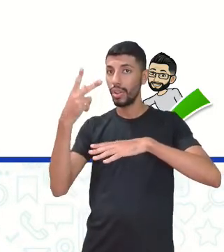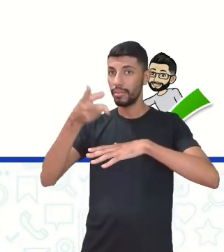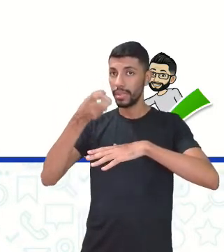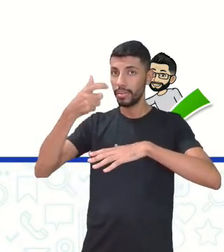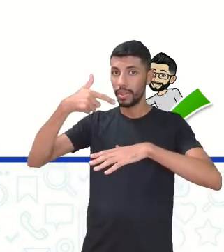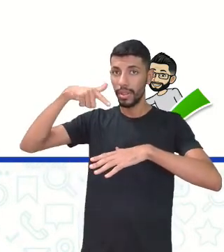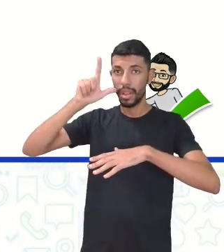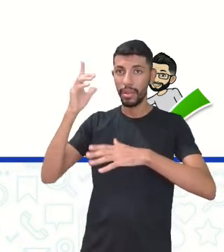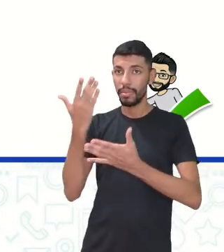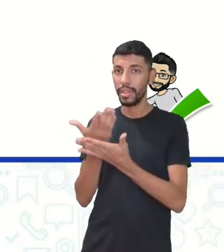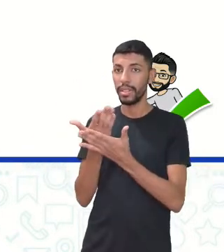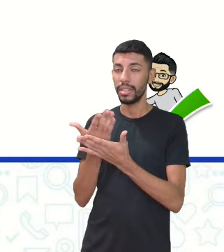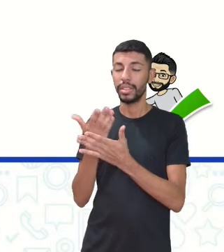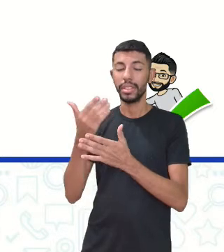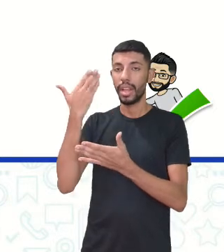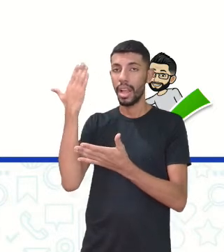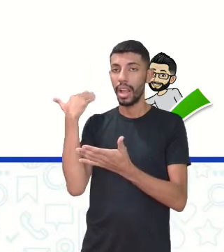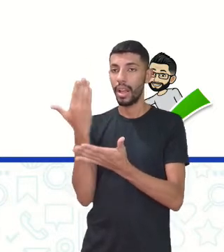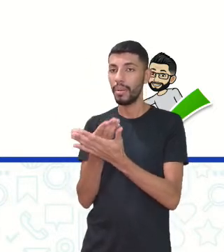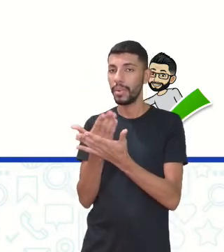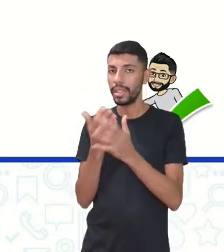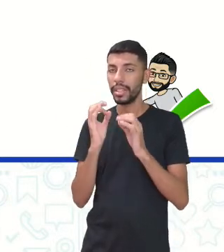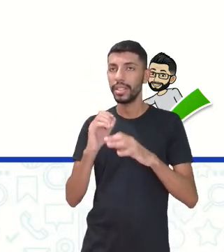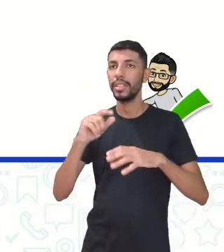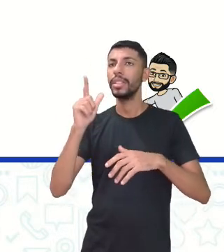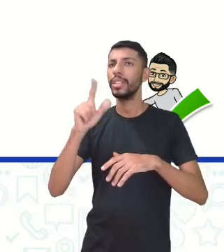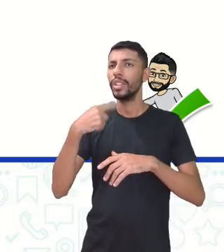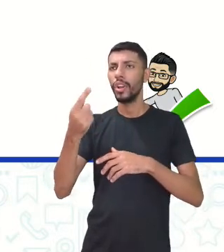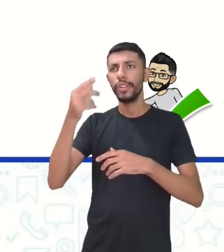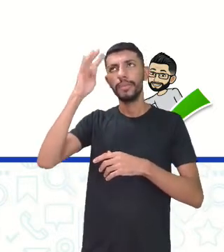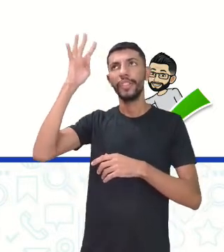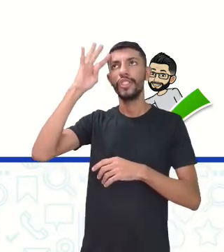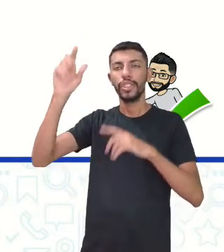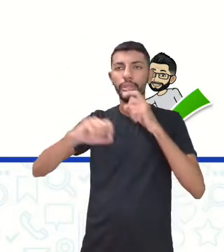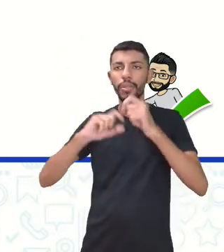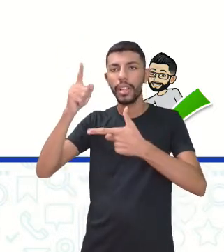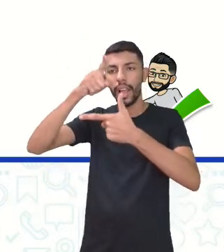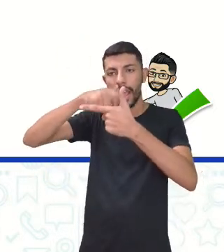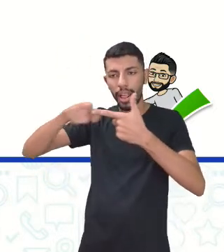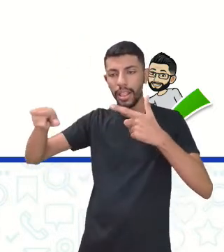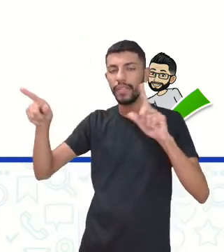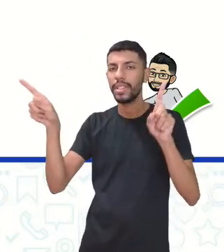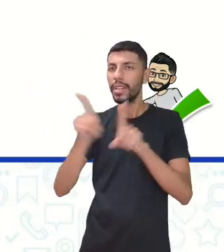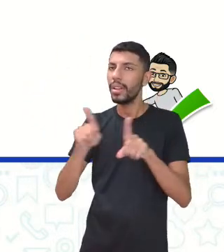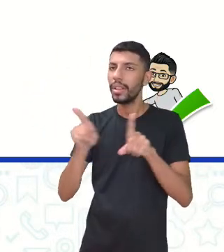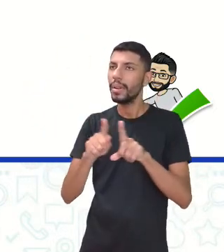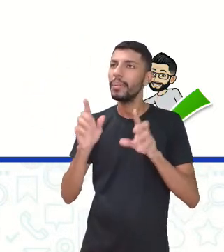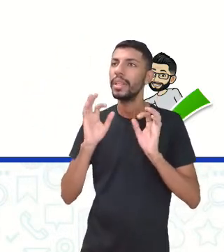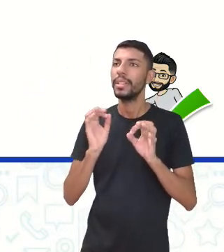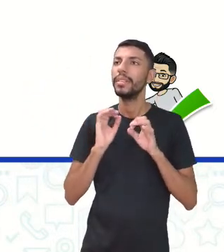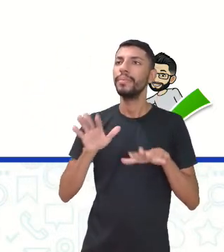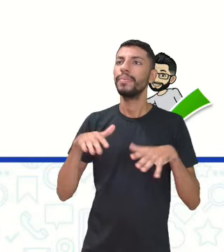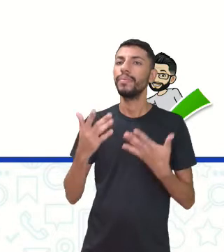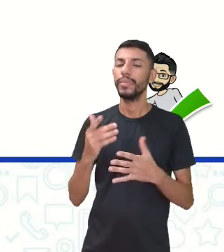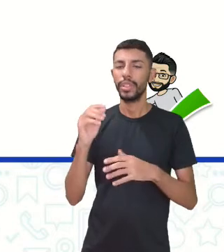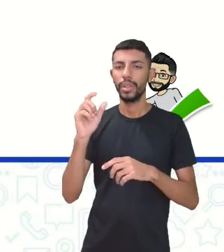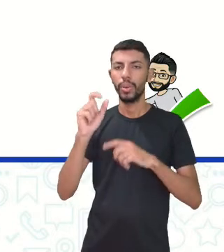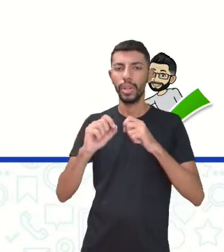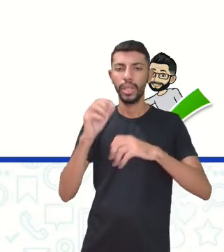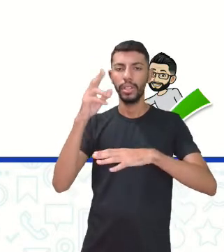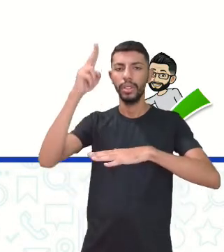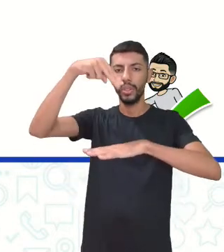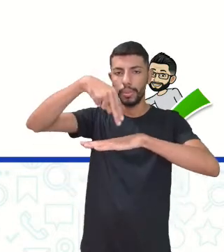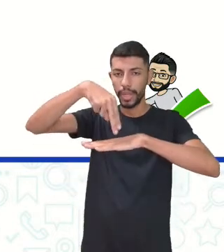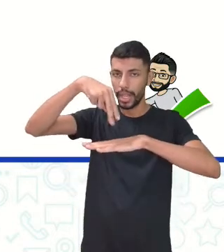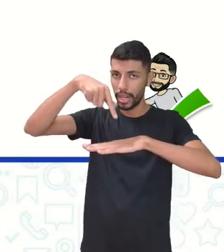essa ideia de divisão também, tá? Não é porque o numerador, que é o número que fica em cima, ele é maior que o